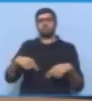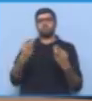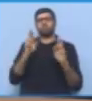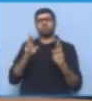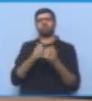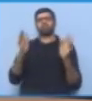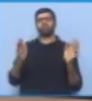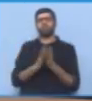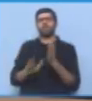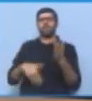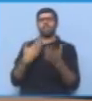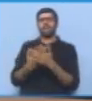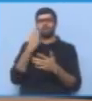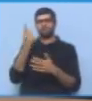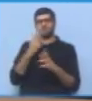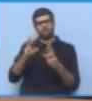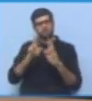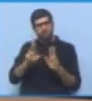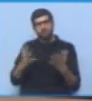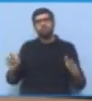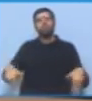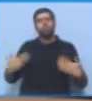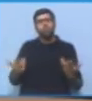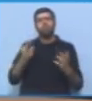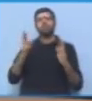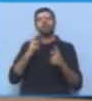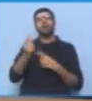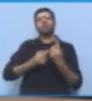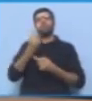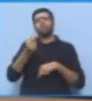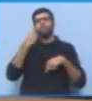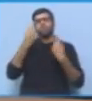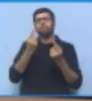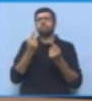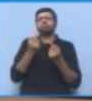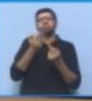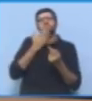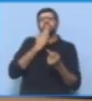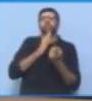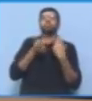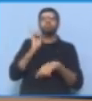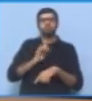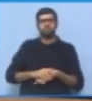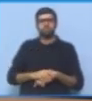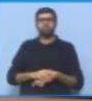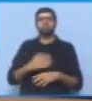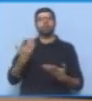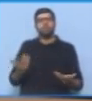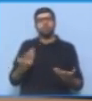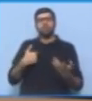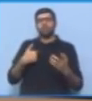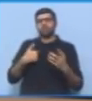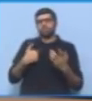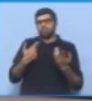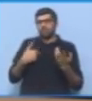estão de facto a dar esperança à vida? Ou algumas esperanças revelam-se de facto insuficientes? Não há olhares e